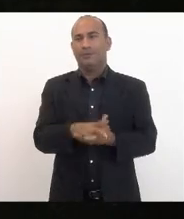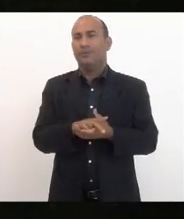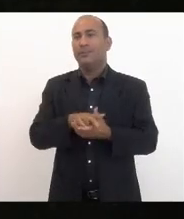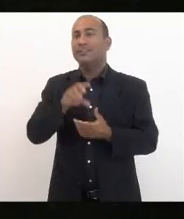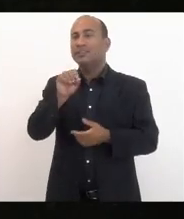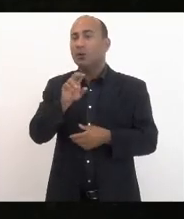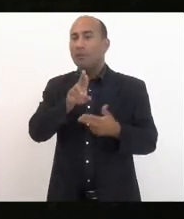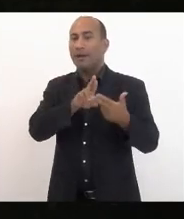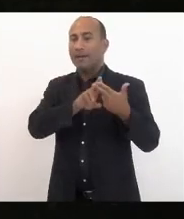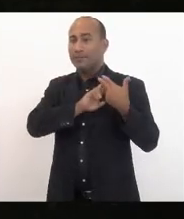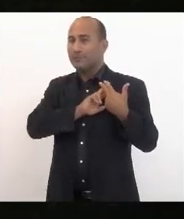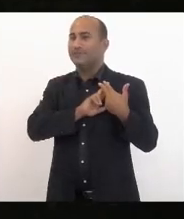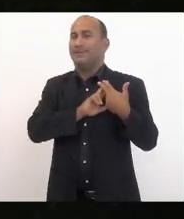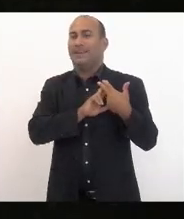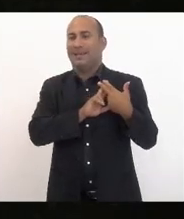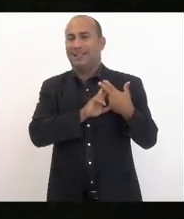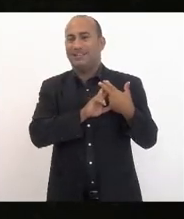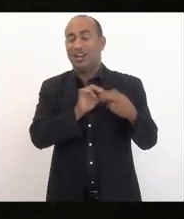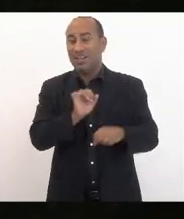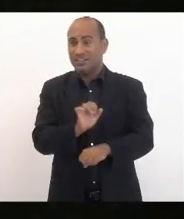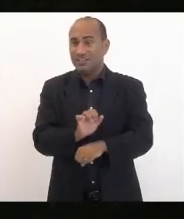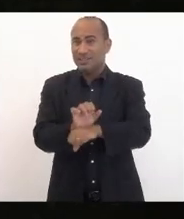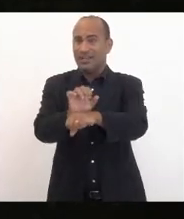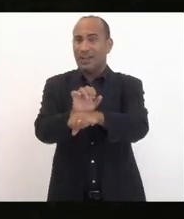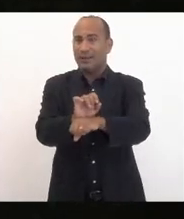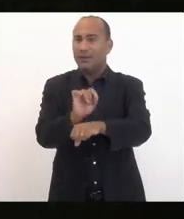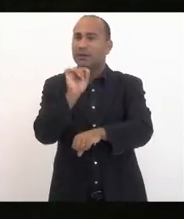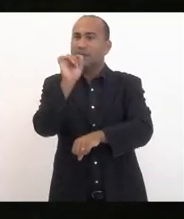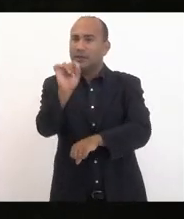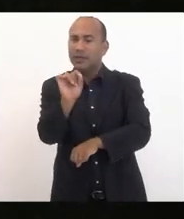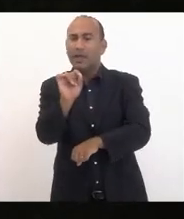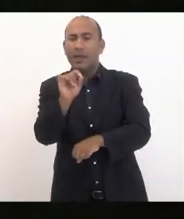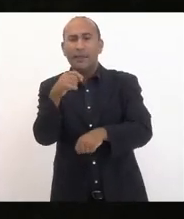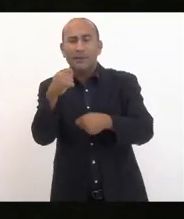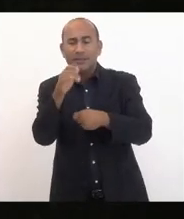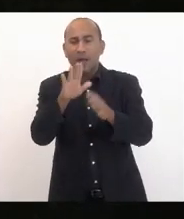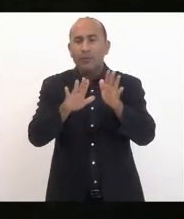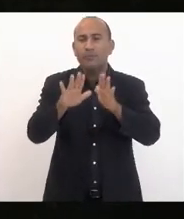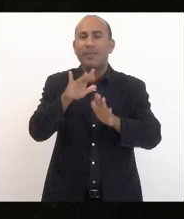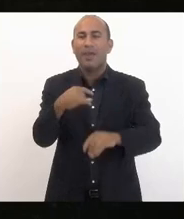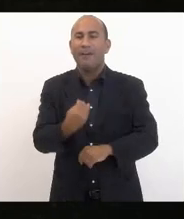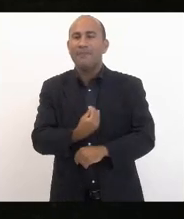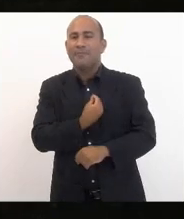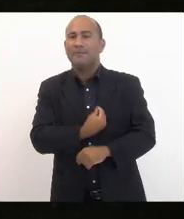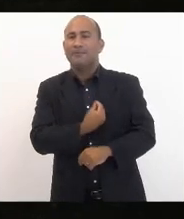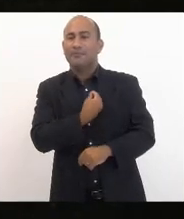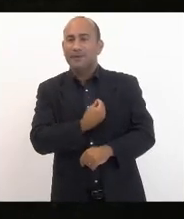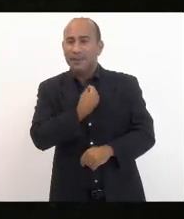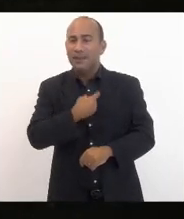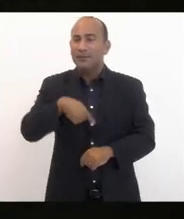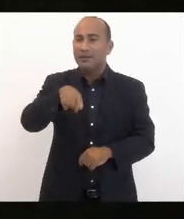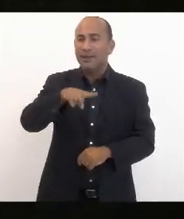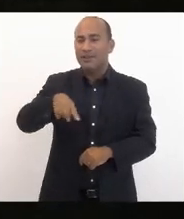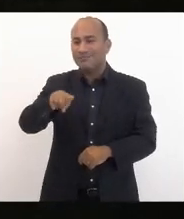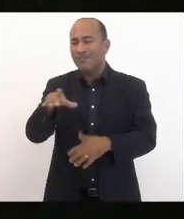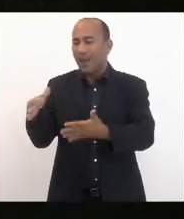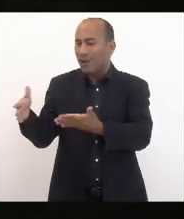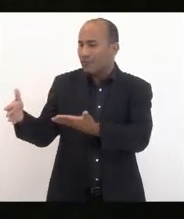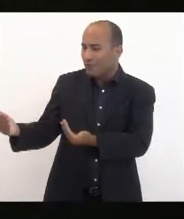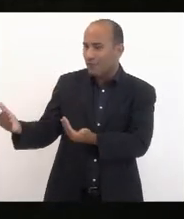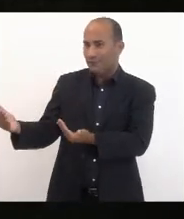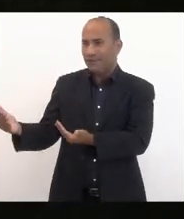uma responsabilidade de Estado da preservação da vida das suas juventudes. A gente